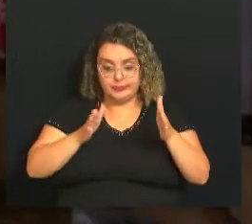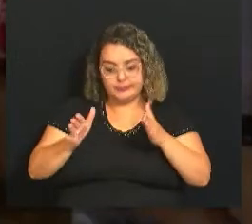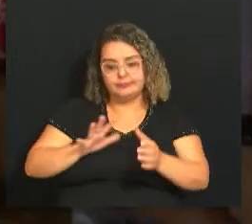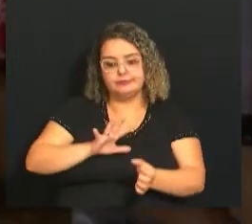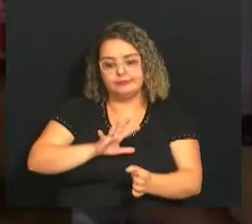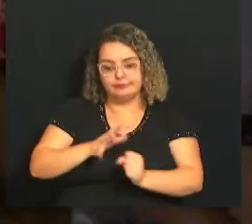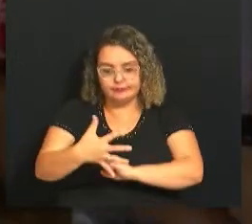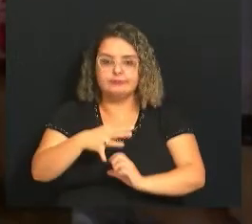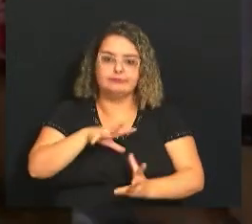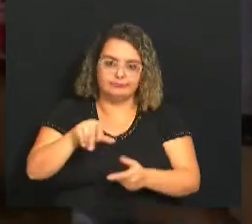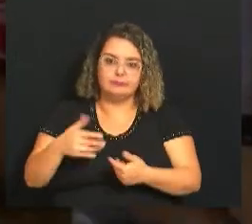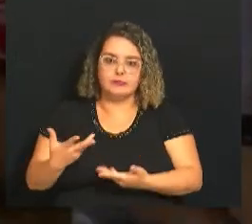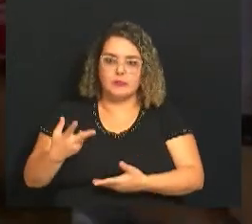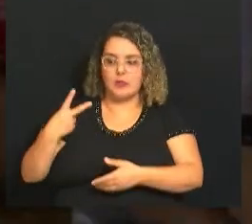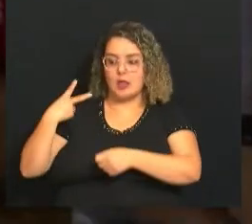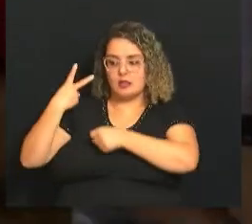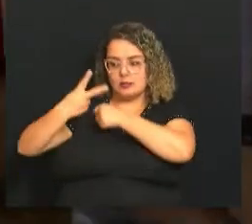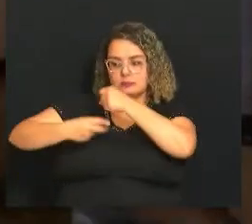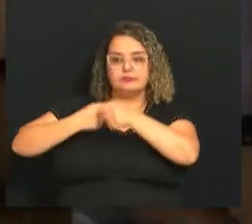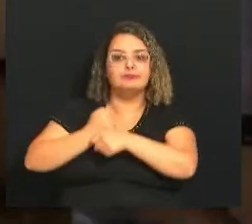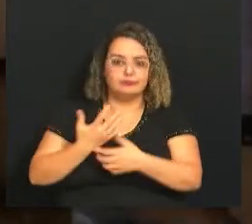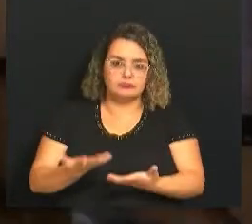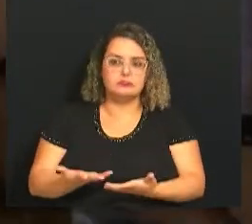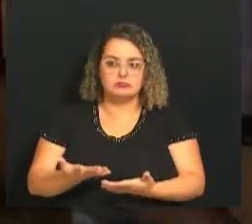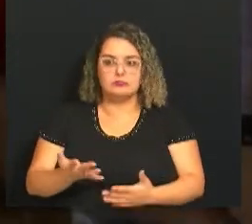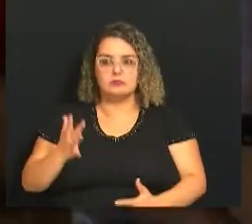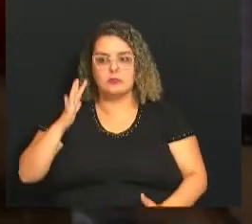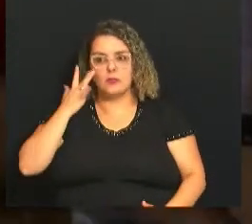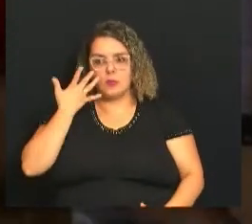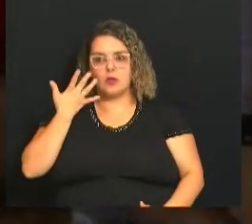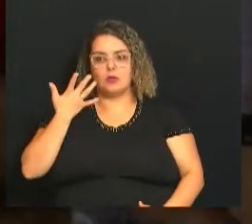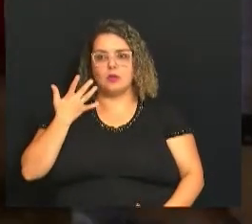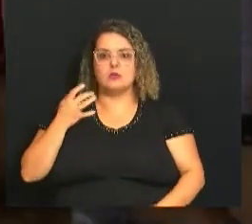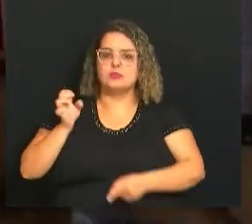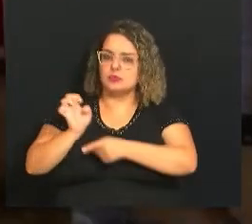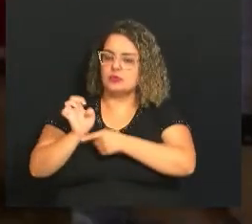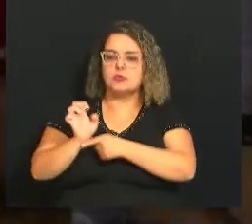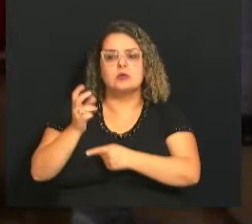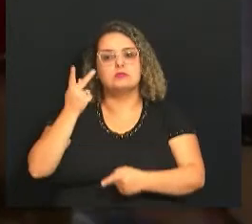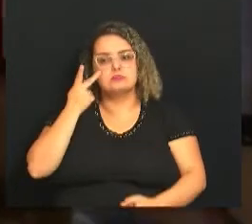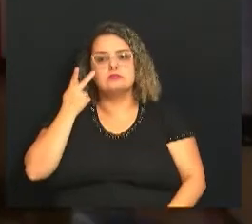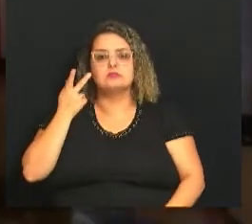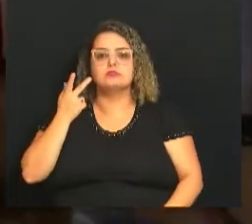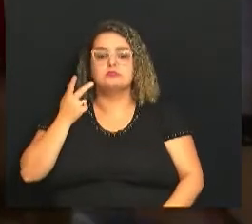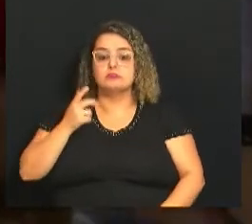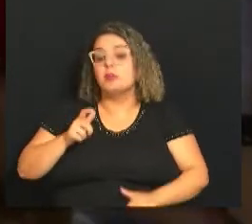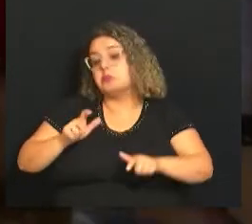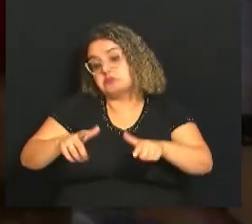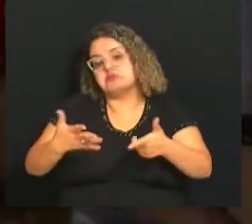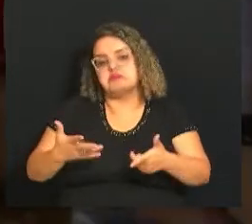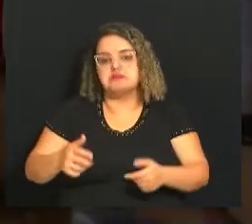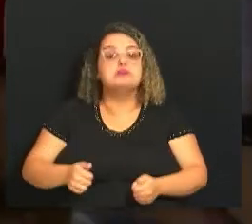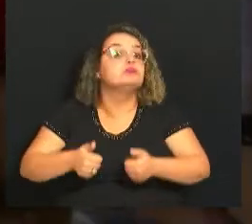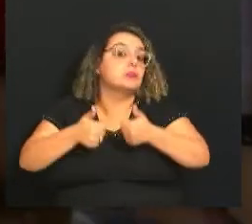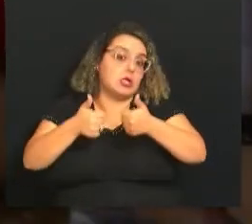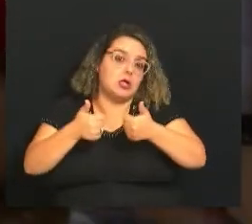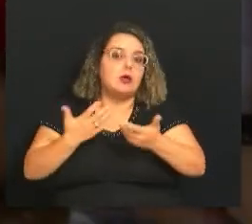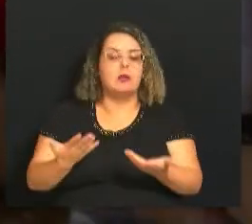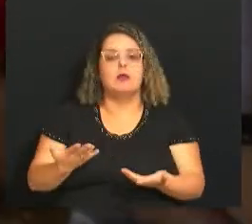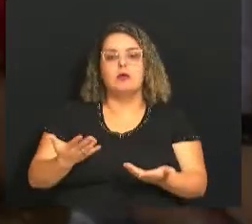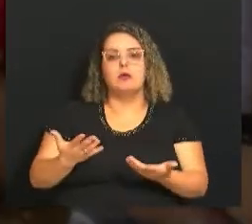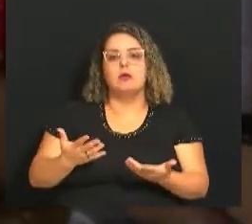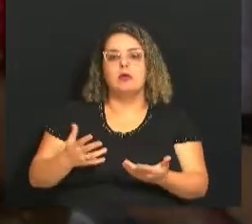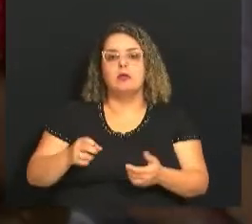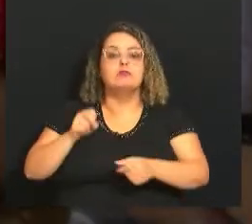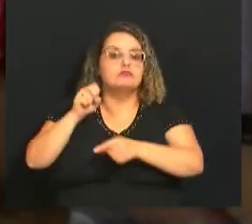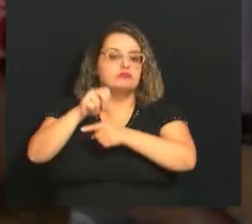últimos 2 anos. E eu acho que, por sorte, pelo menos o estado de São Paulo está num lugar muito bom de recuperação em relação ao vírus, a gente